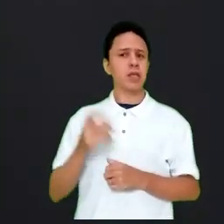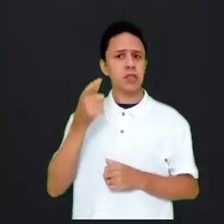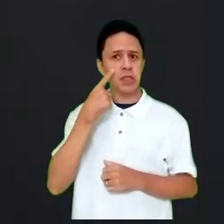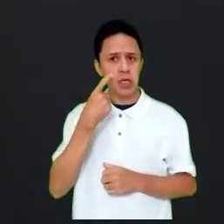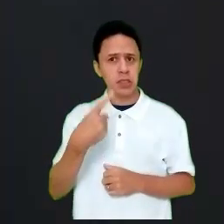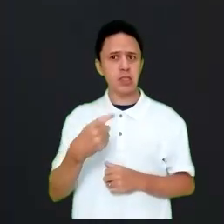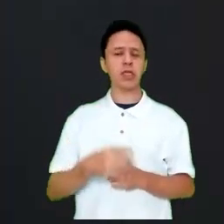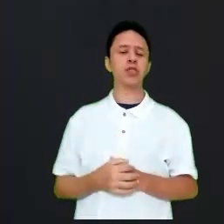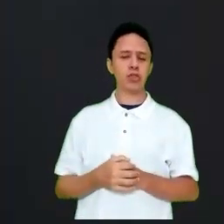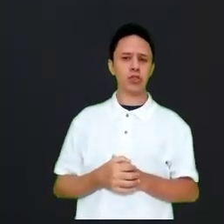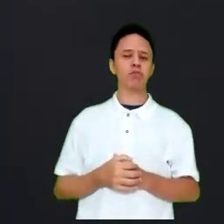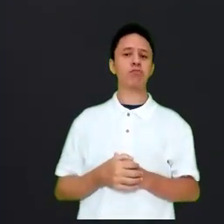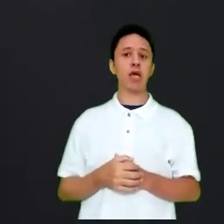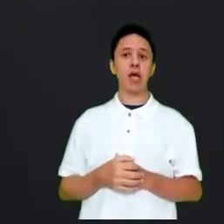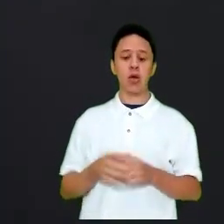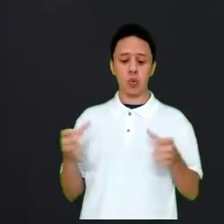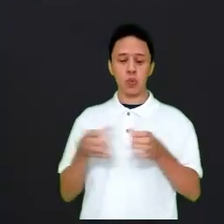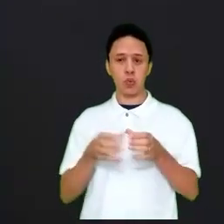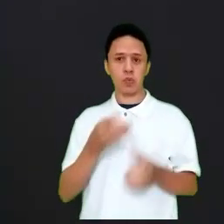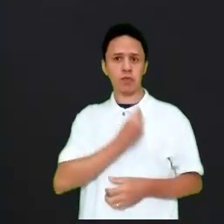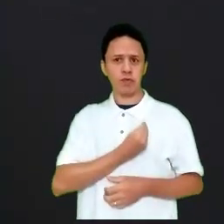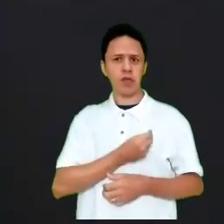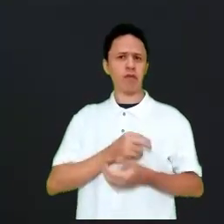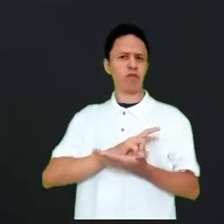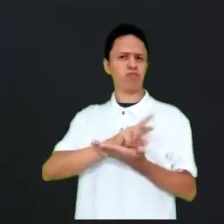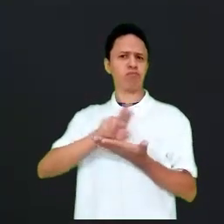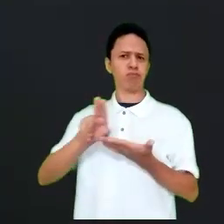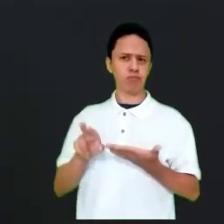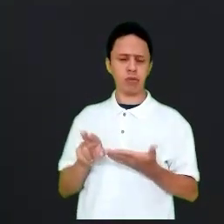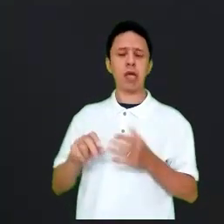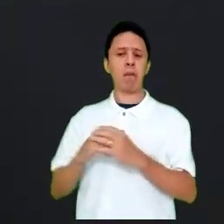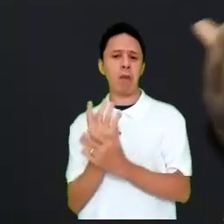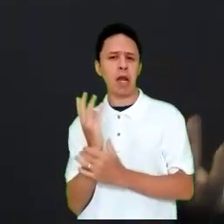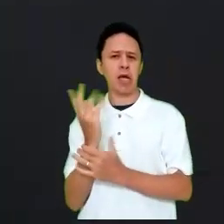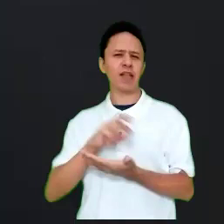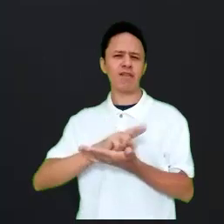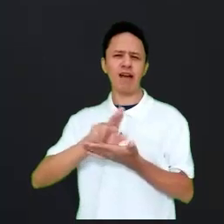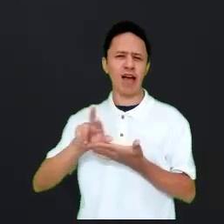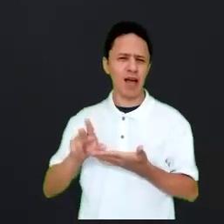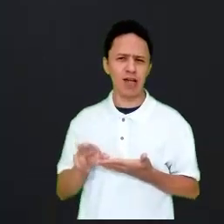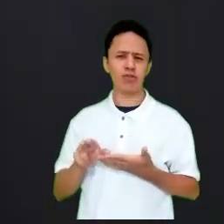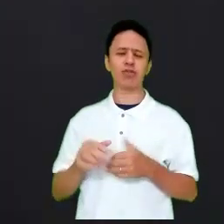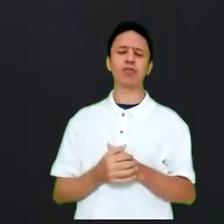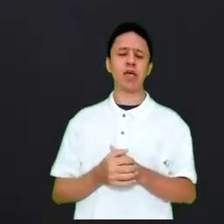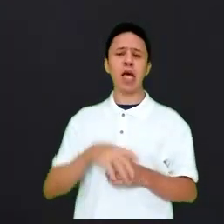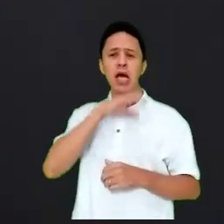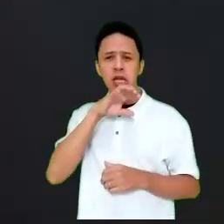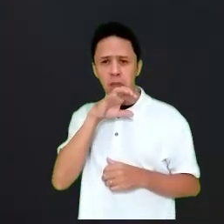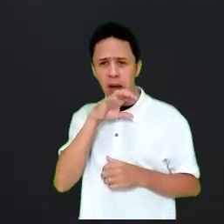reprodução. Isso é muito interessante, isso mostra como os seres vivos são diversos. Então as plantas vão ter diferentes tipos, os